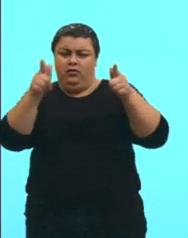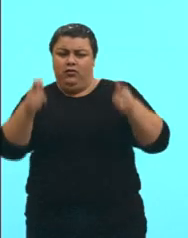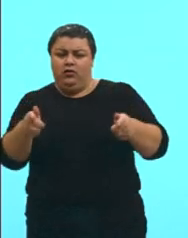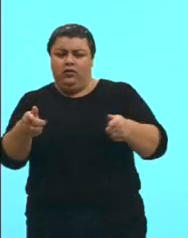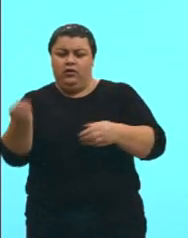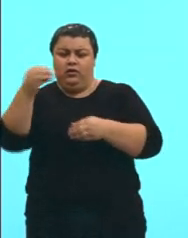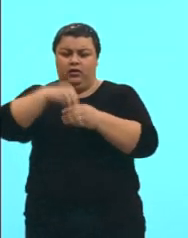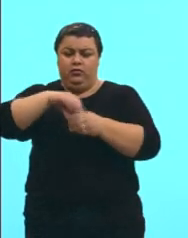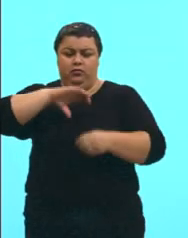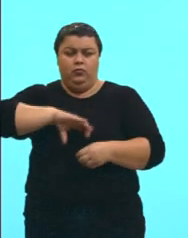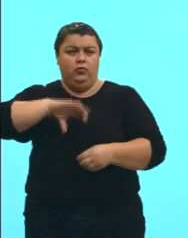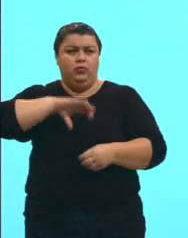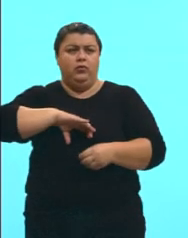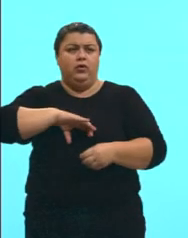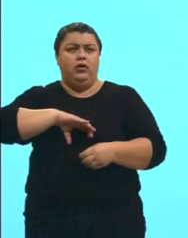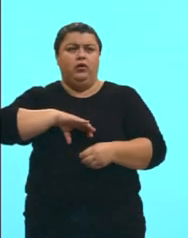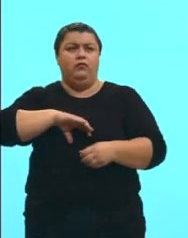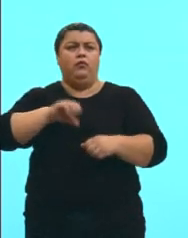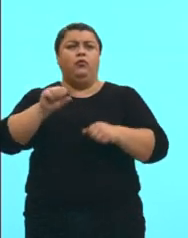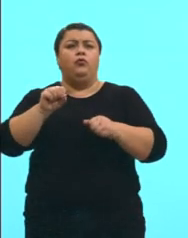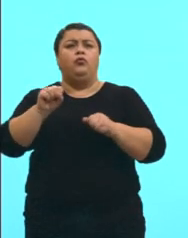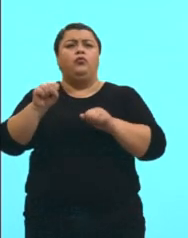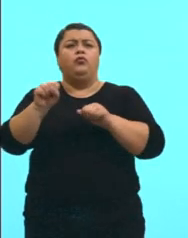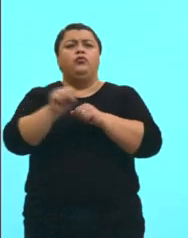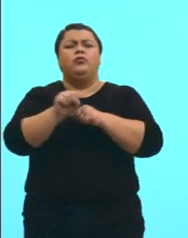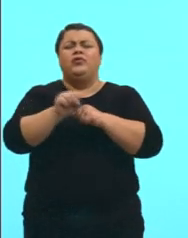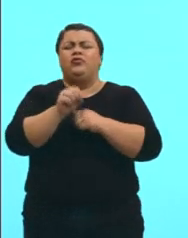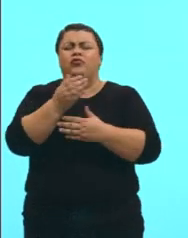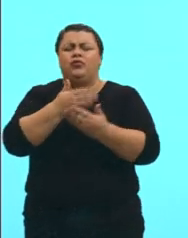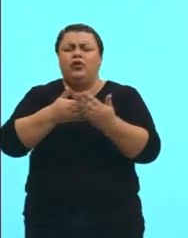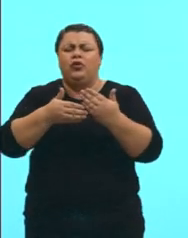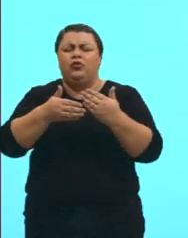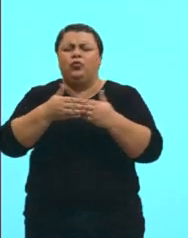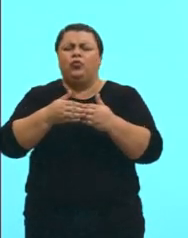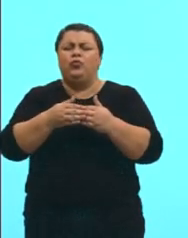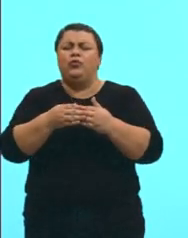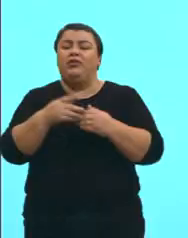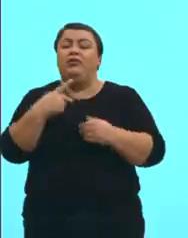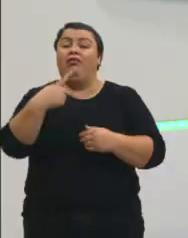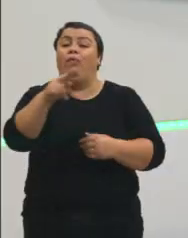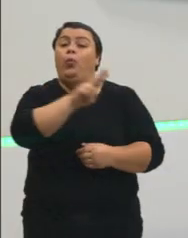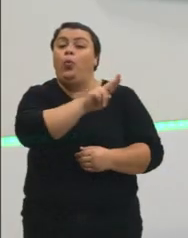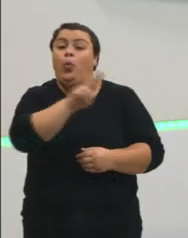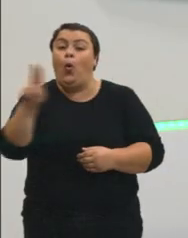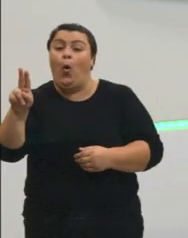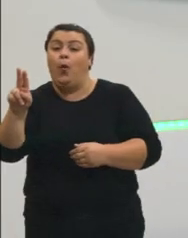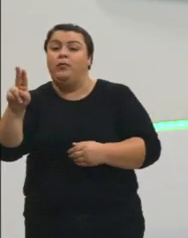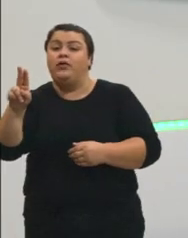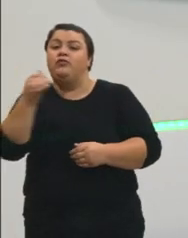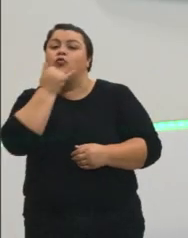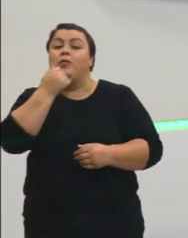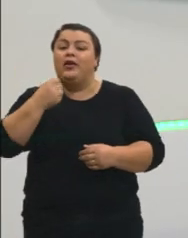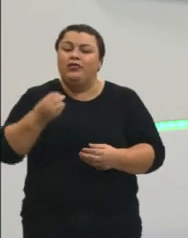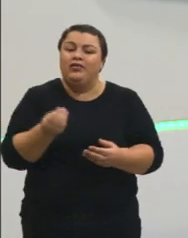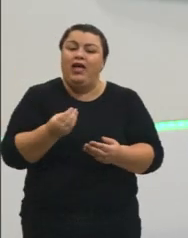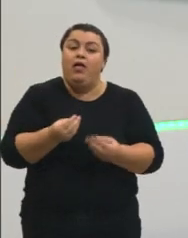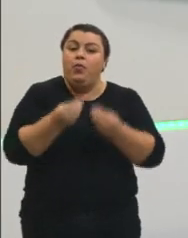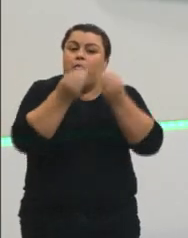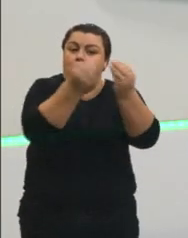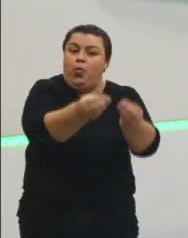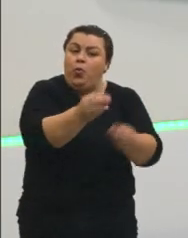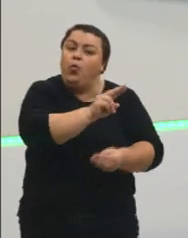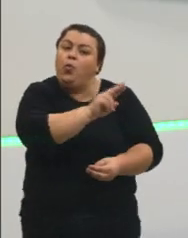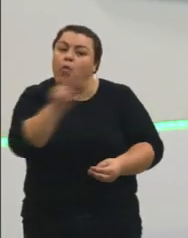língua portuguesa é o substantivo é tudo aquilo que vai dar None alguma coisa tudo aquilo que